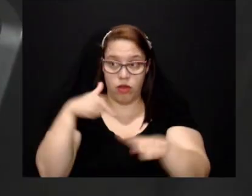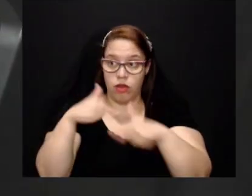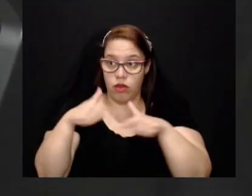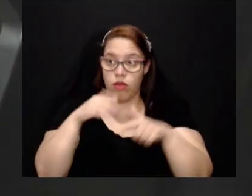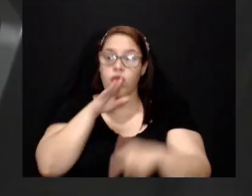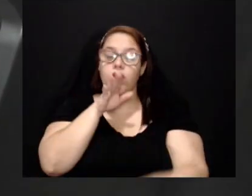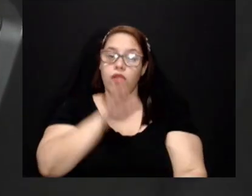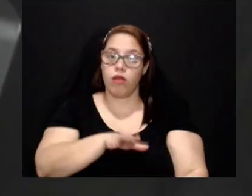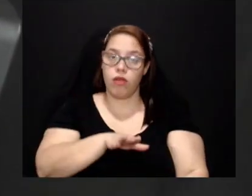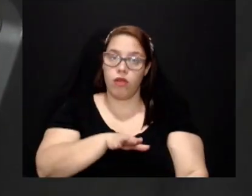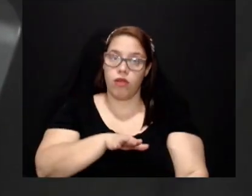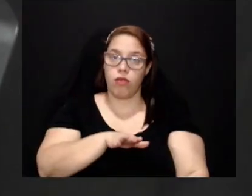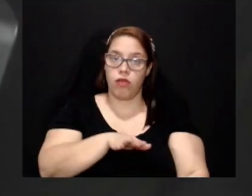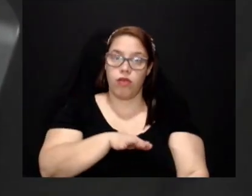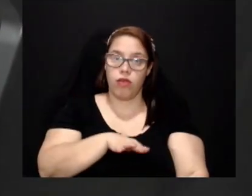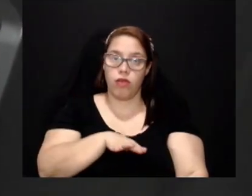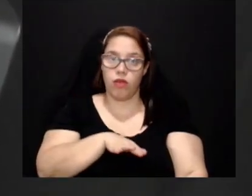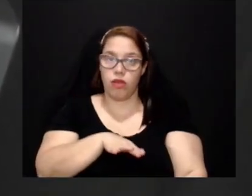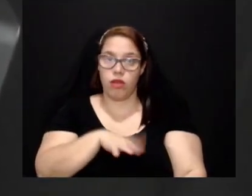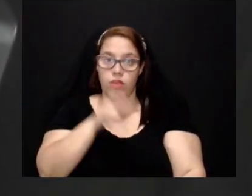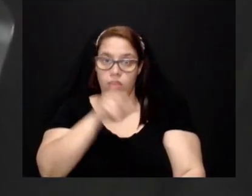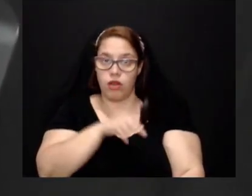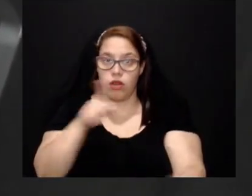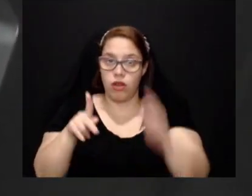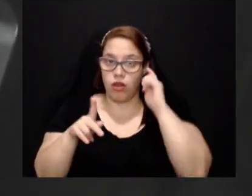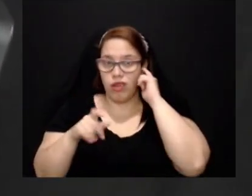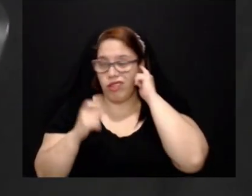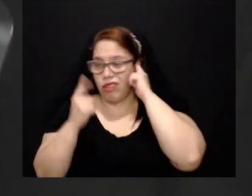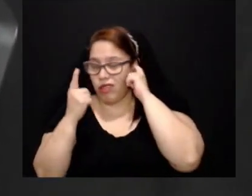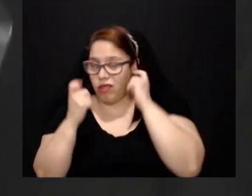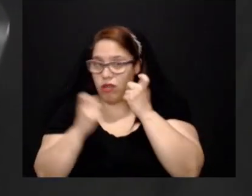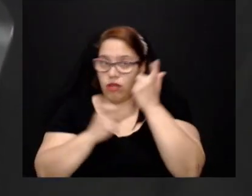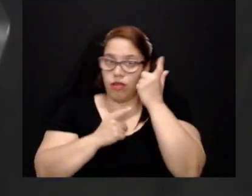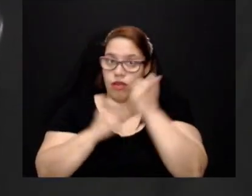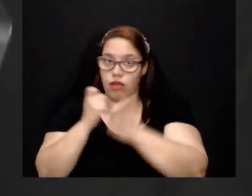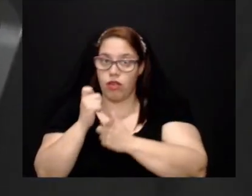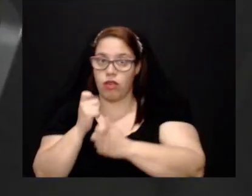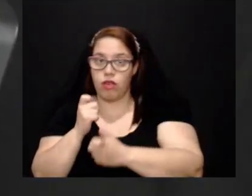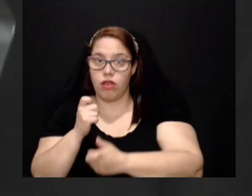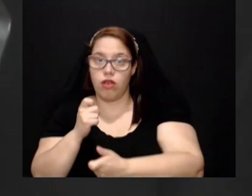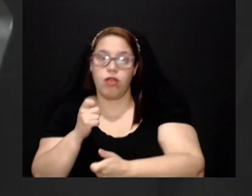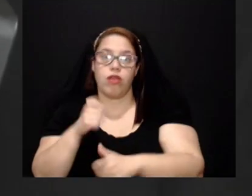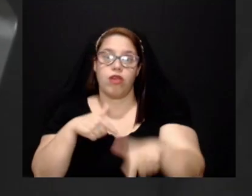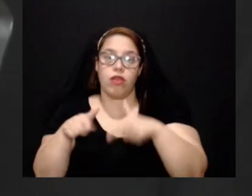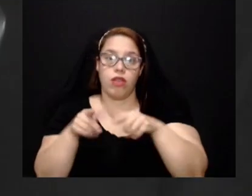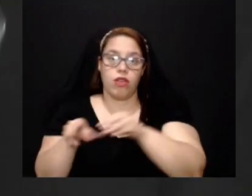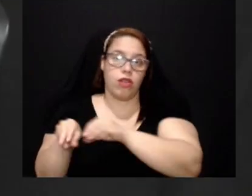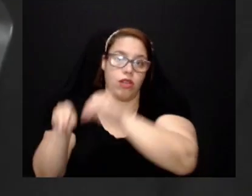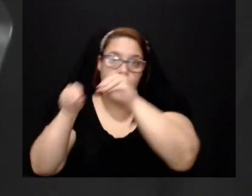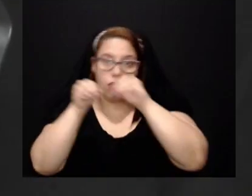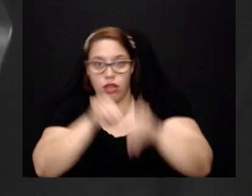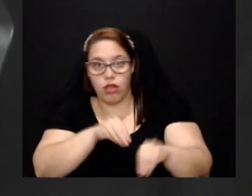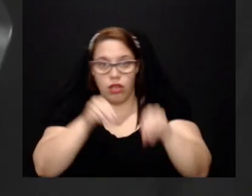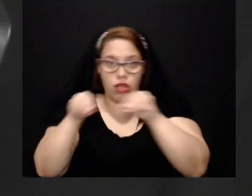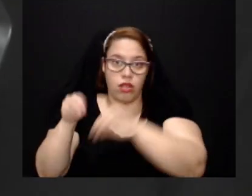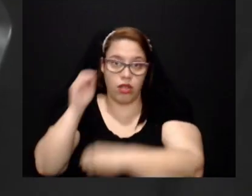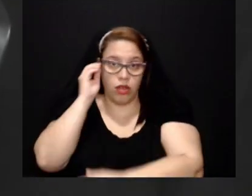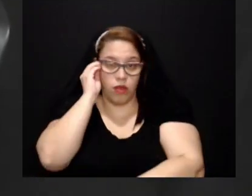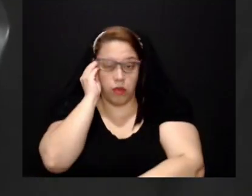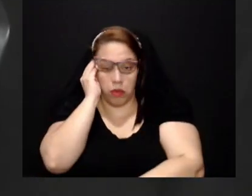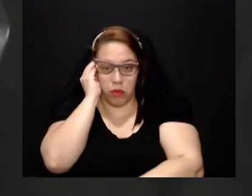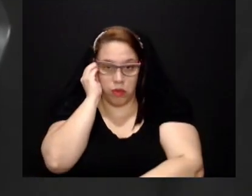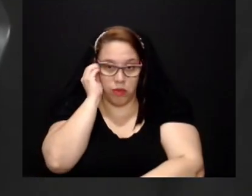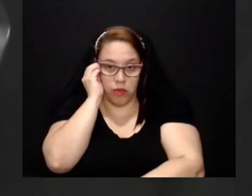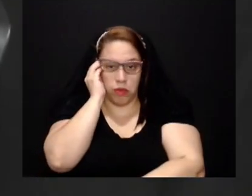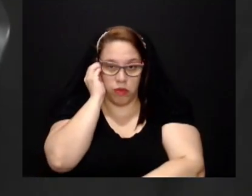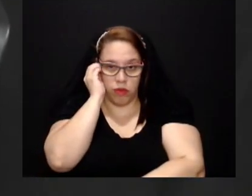eu era aquela coisa de professor eventual, então eu só ganhava se eu substituísse. Mas fiquei no Estado até